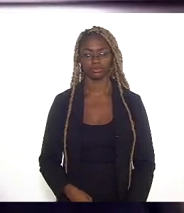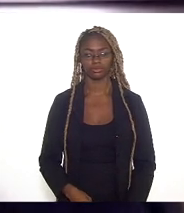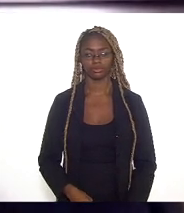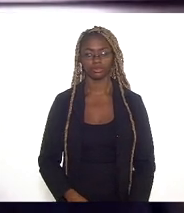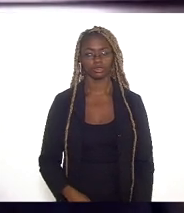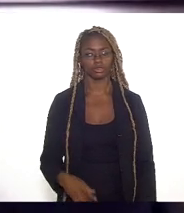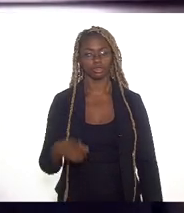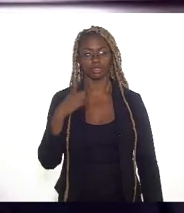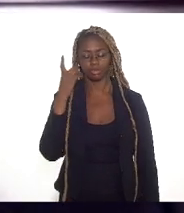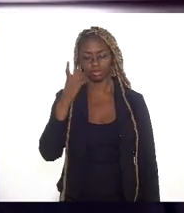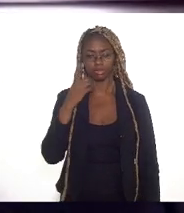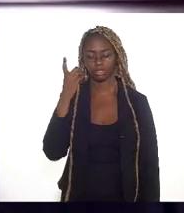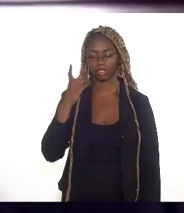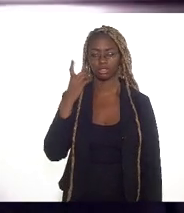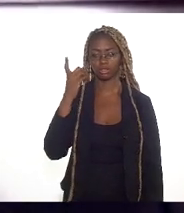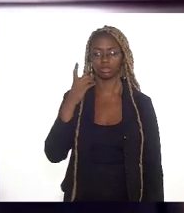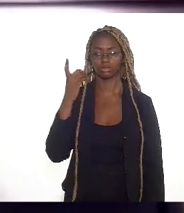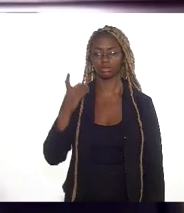Deputado